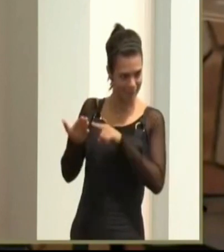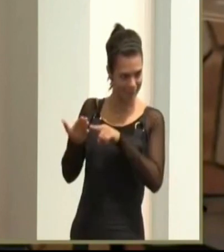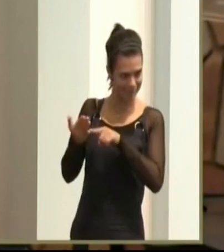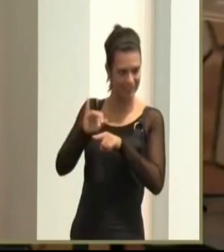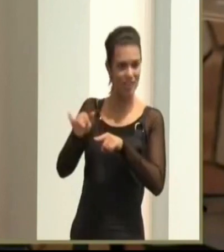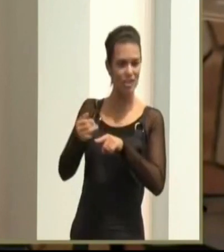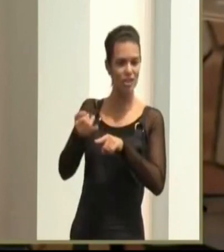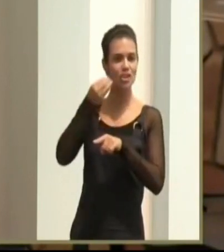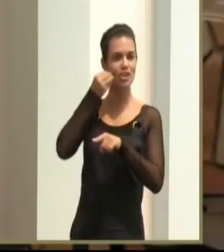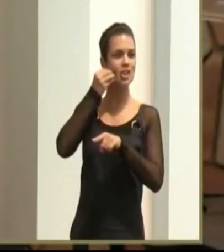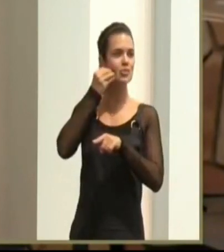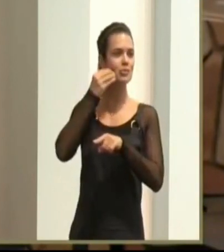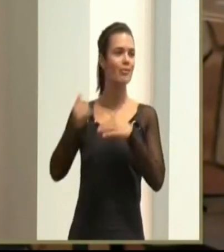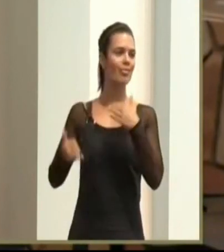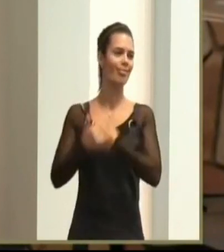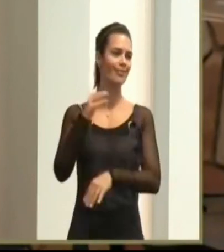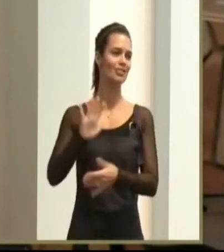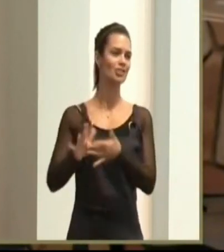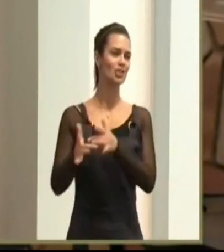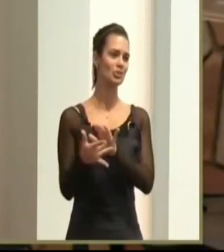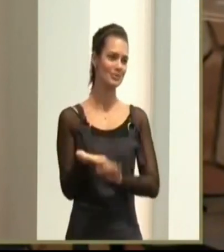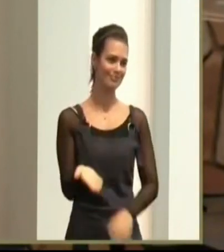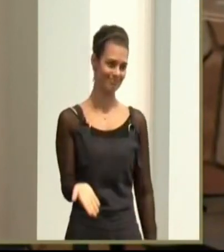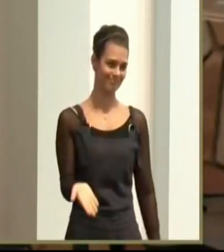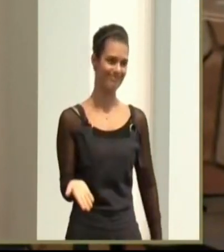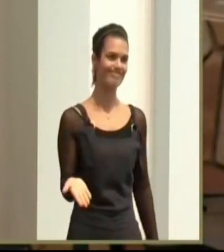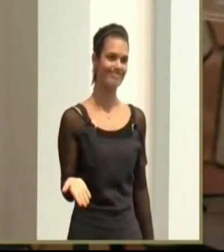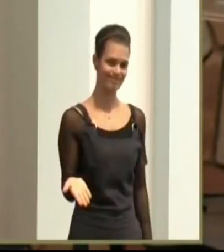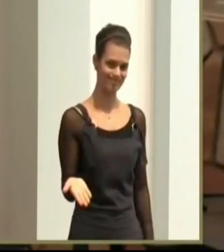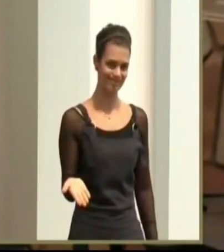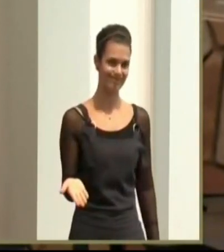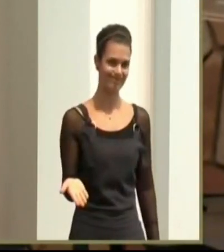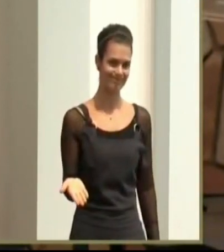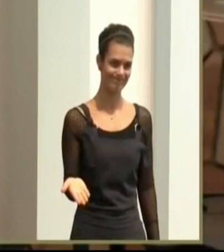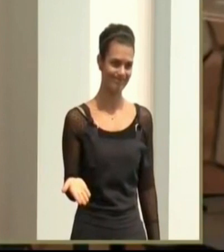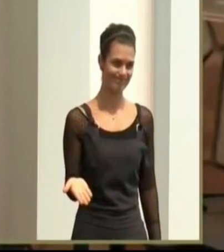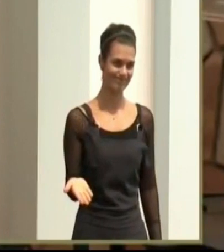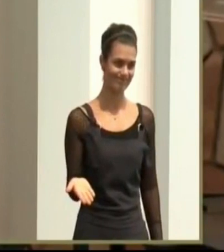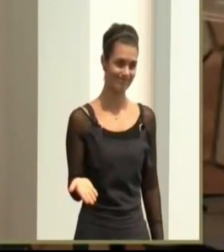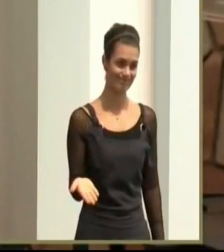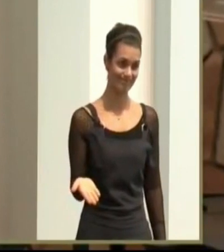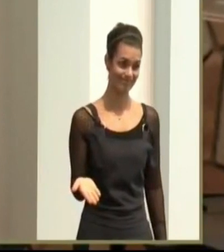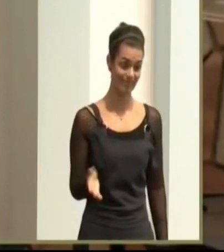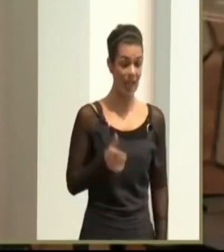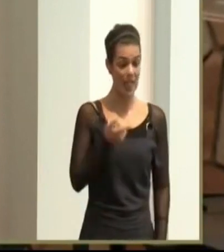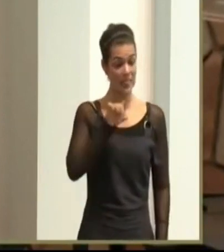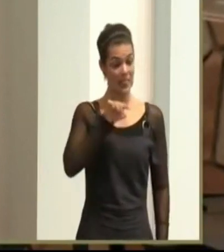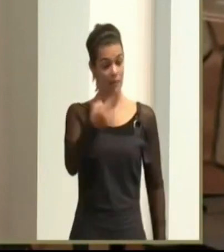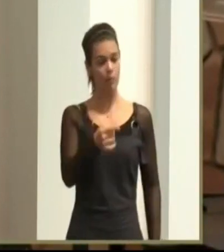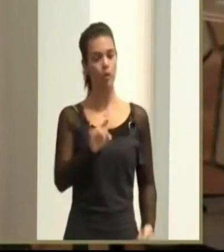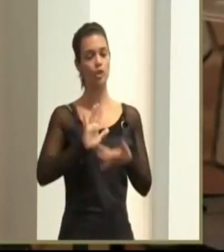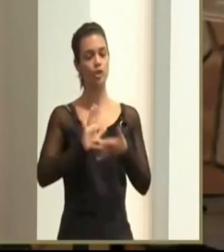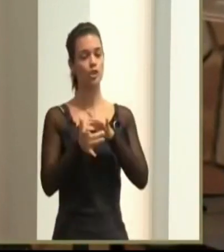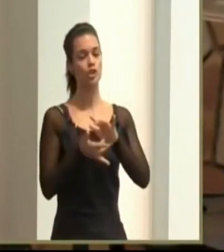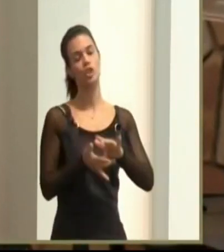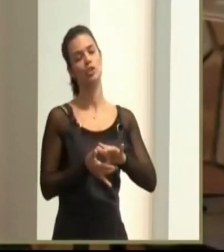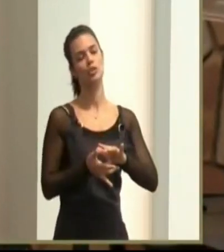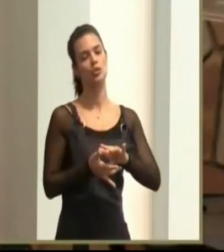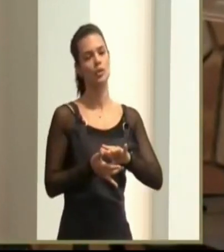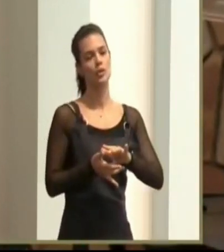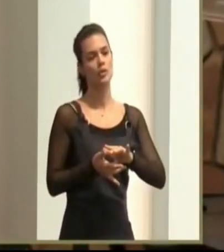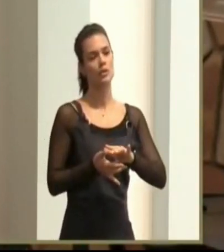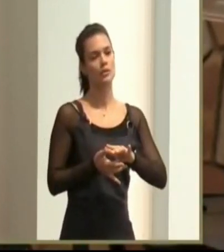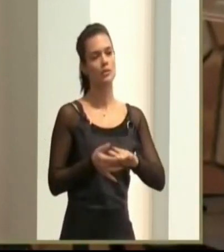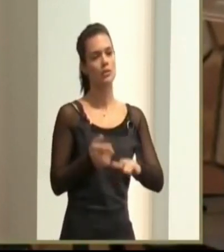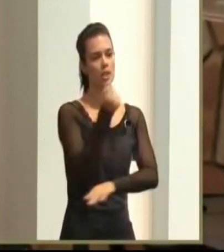estaria indicando aquele que seria entregue. Jesus, no Getsêmani, enfrenta a sua